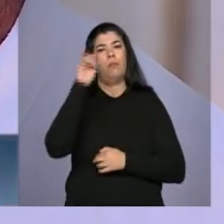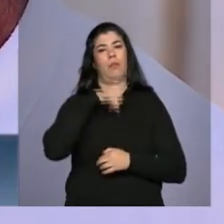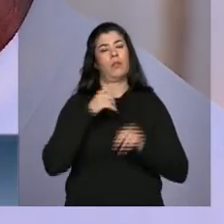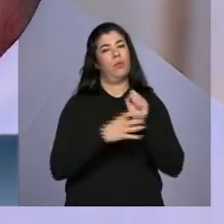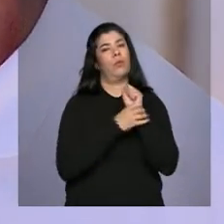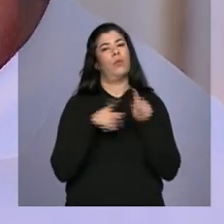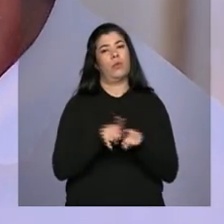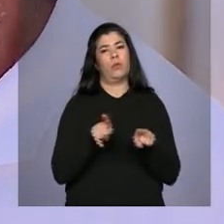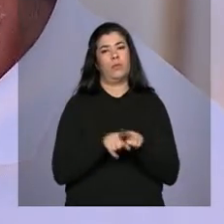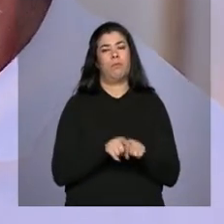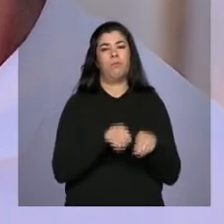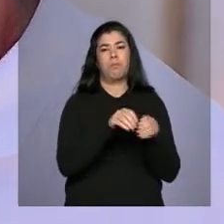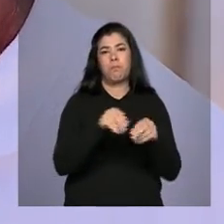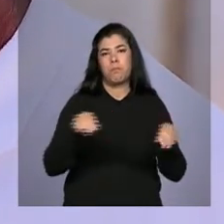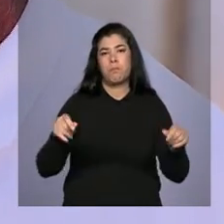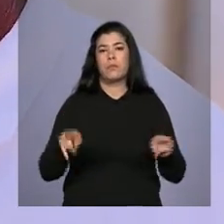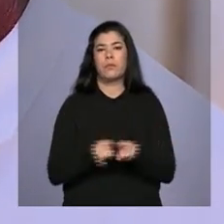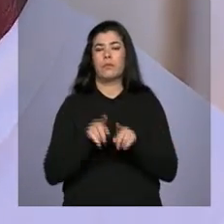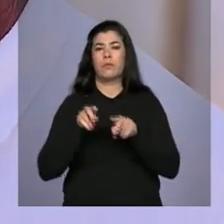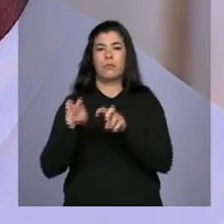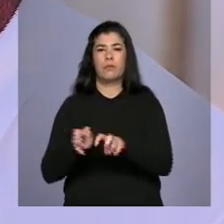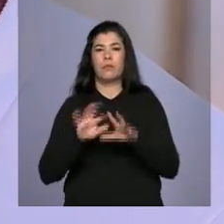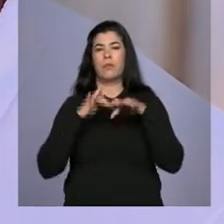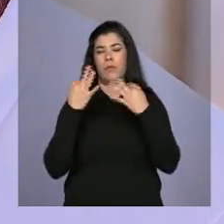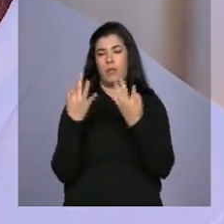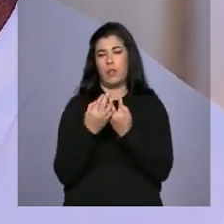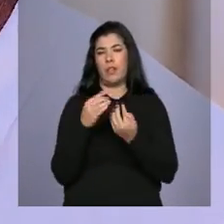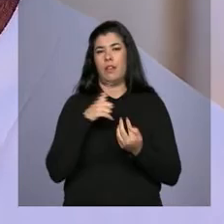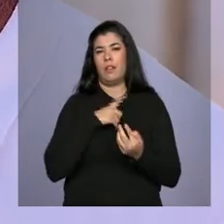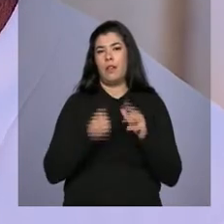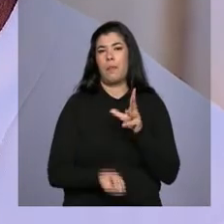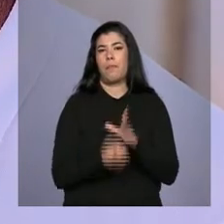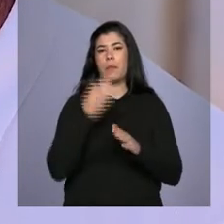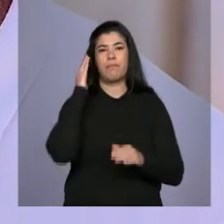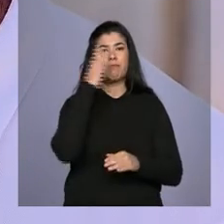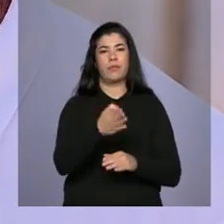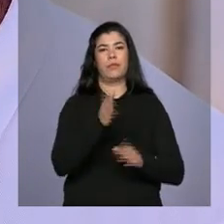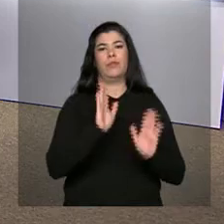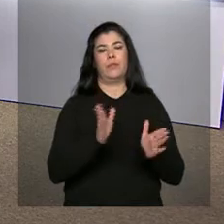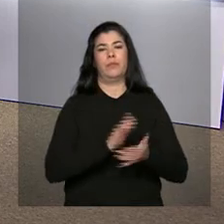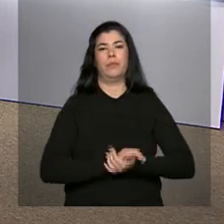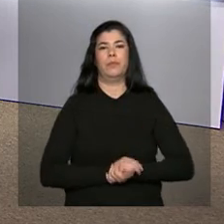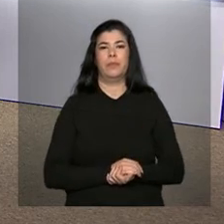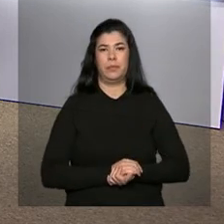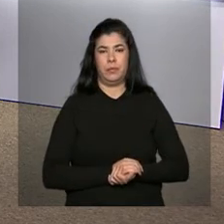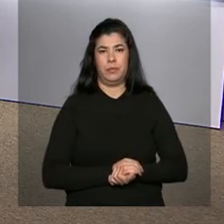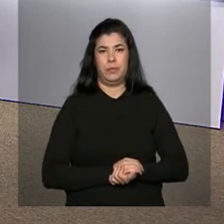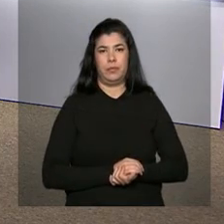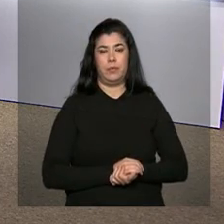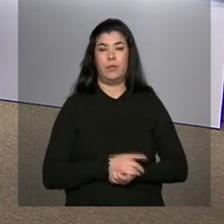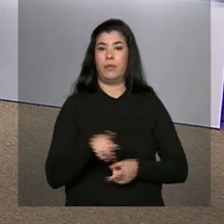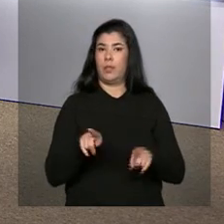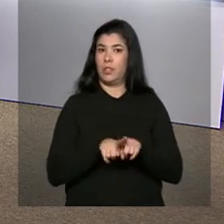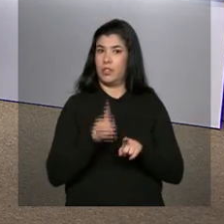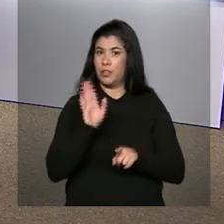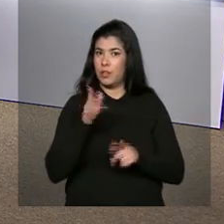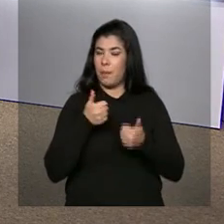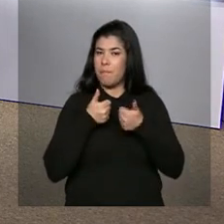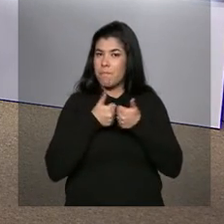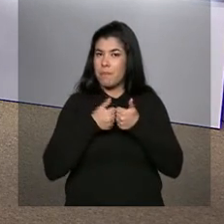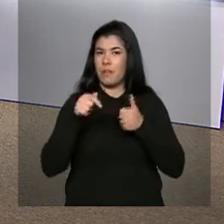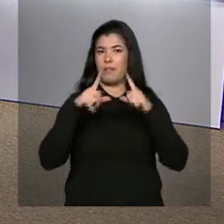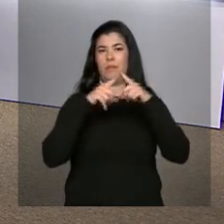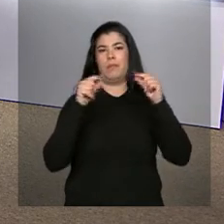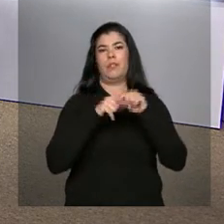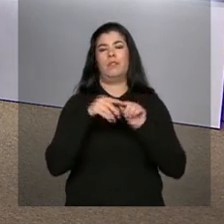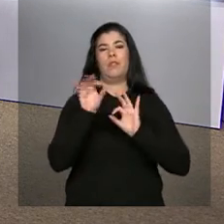garantida dos produtos do agricultor. Produzido é venda direta garantida. E será lançado daqui a pouco em Brasília